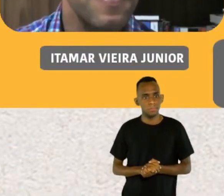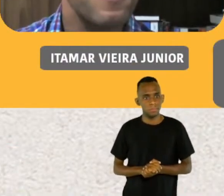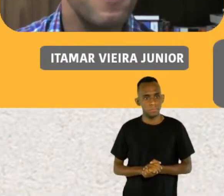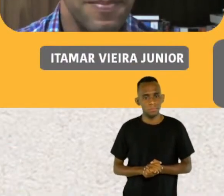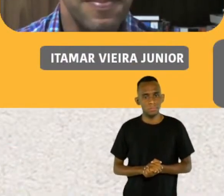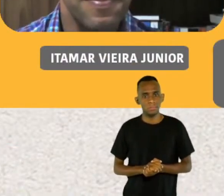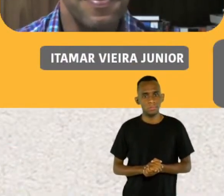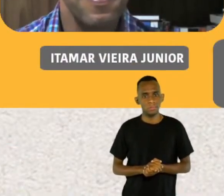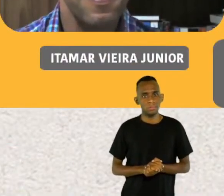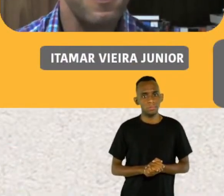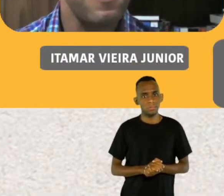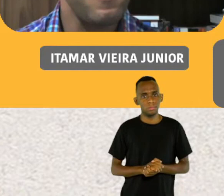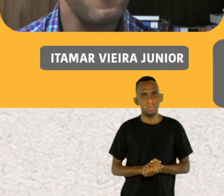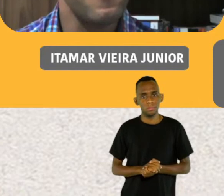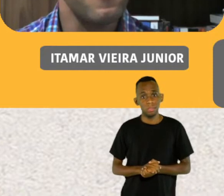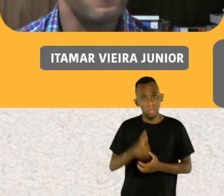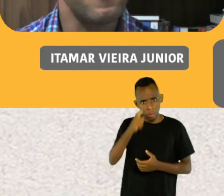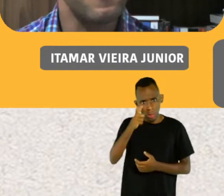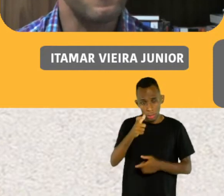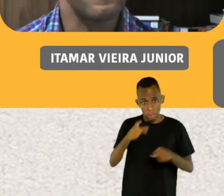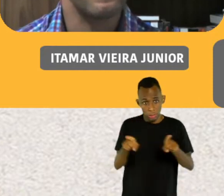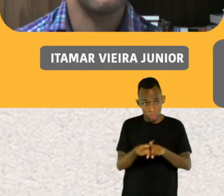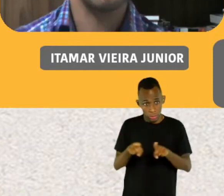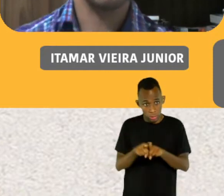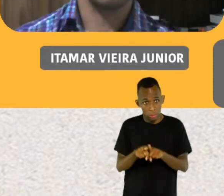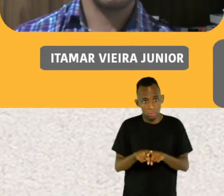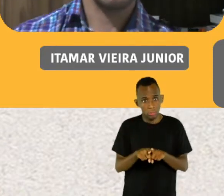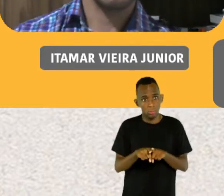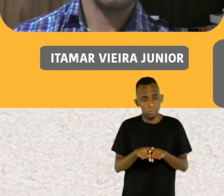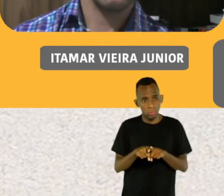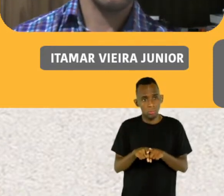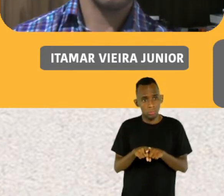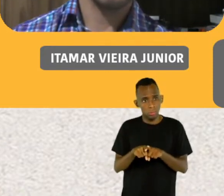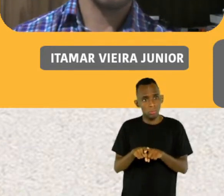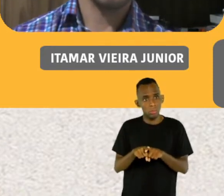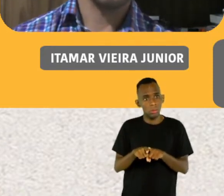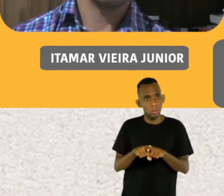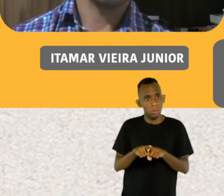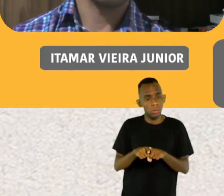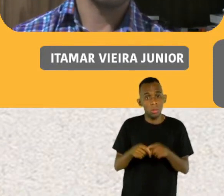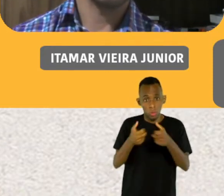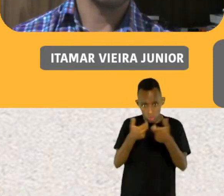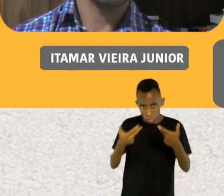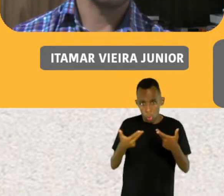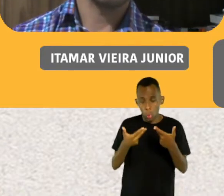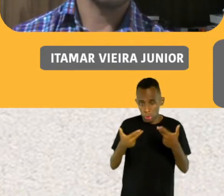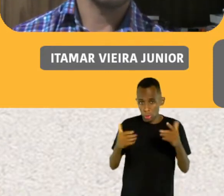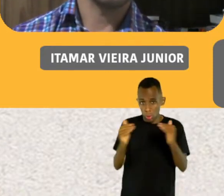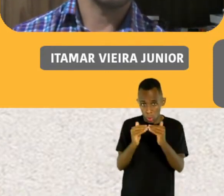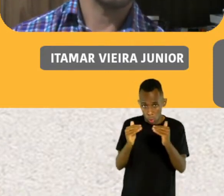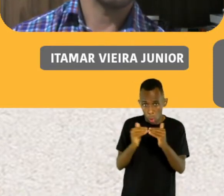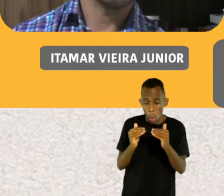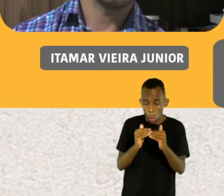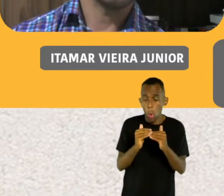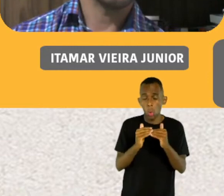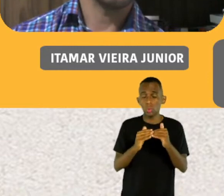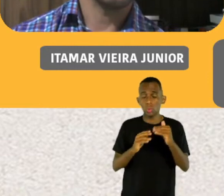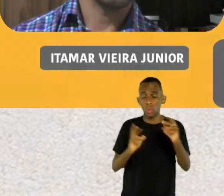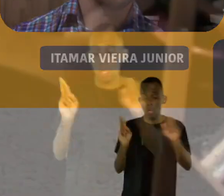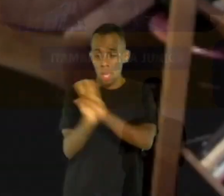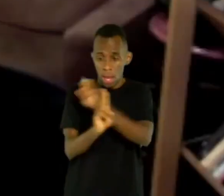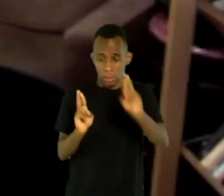interessante, Afonso, que eu acho que é uma das coisas em comum entre Torto Arado e o intérprete de